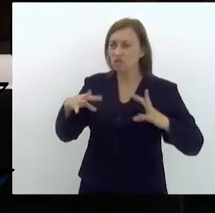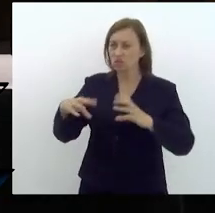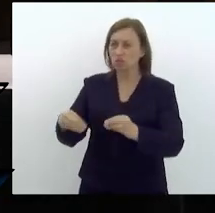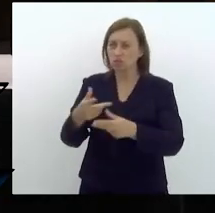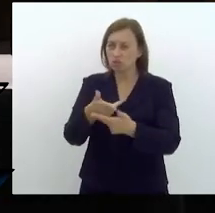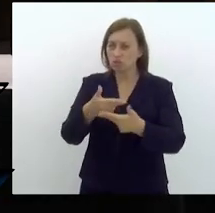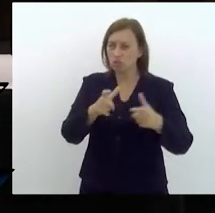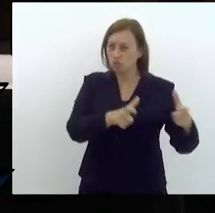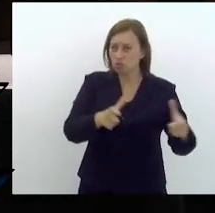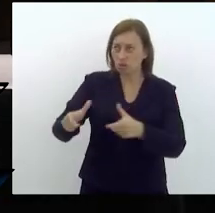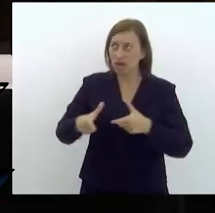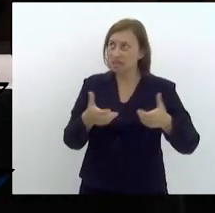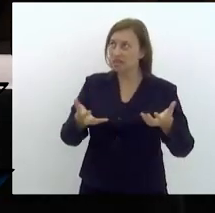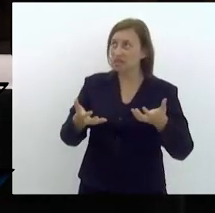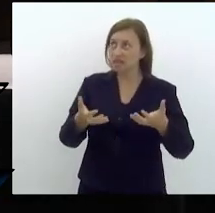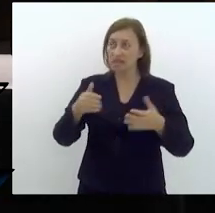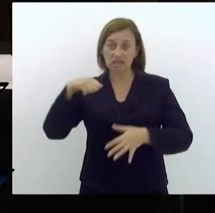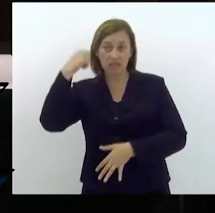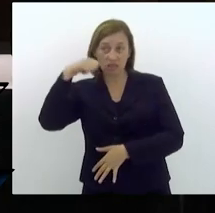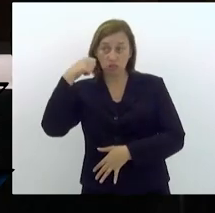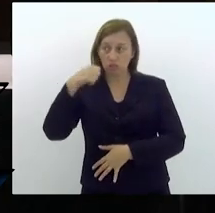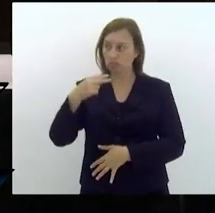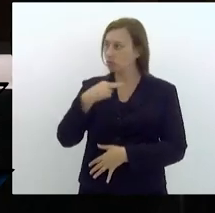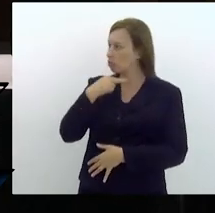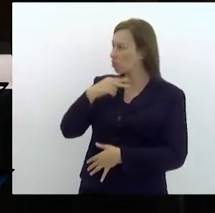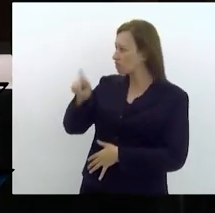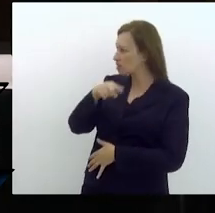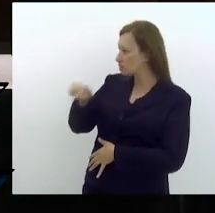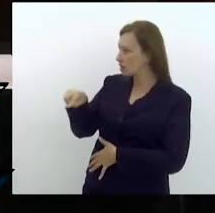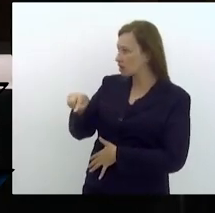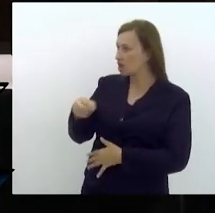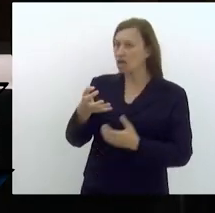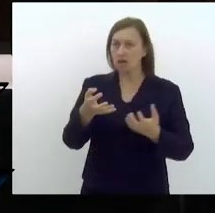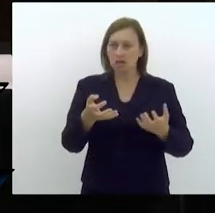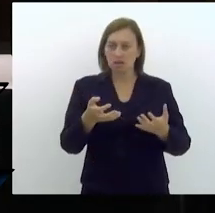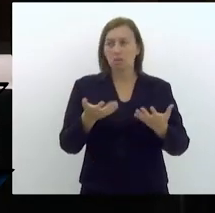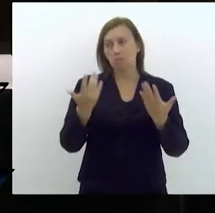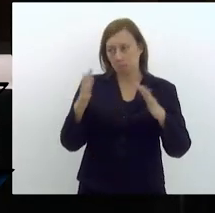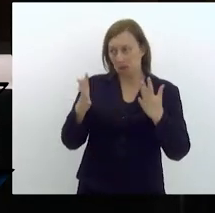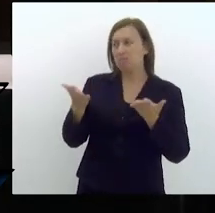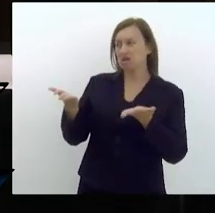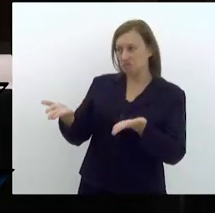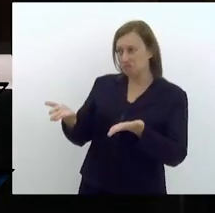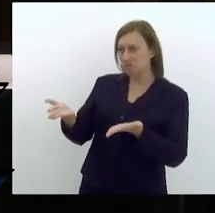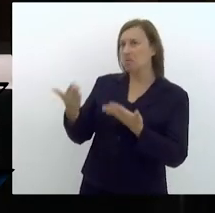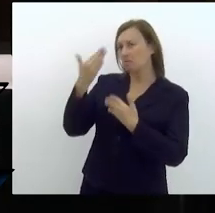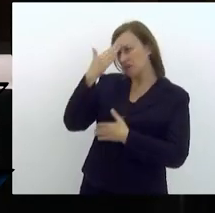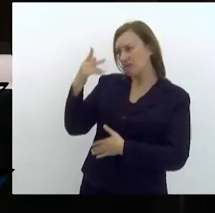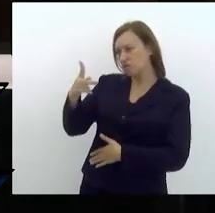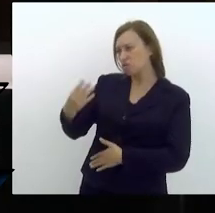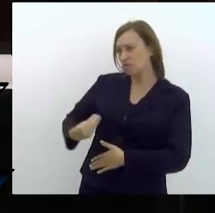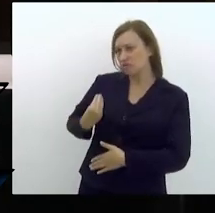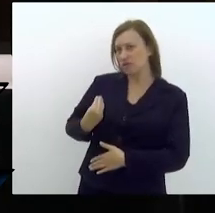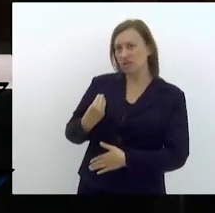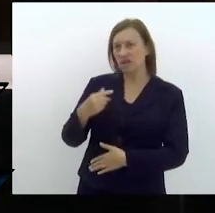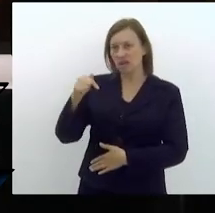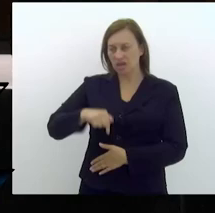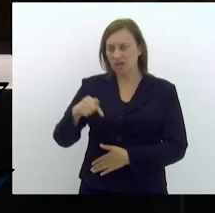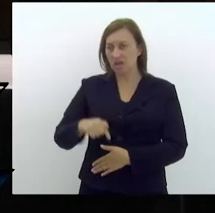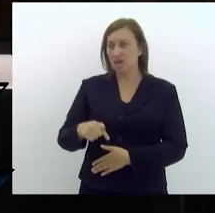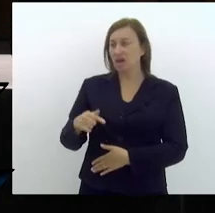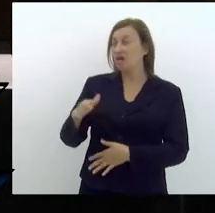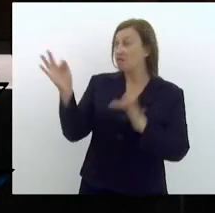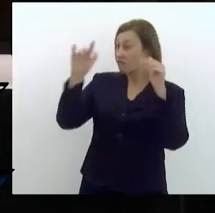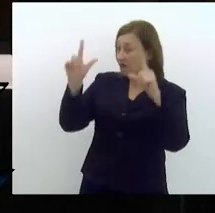quiser tentar a carreira artística ele não pode porque vai ser cancelado pelo mercado se ele quiser então é parabéns viu Obrigado pela sua presença aqui fico feliz